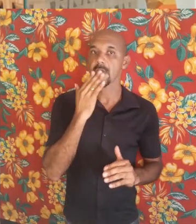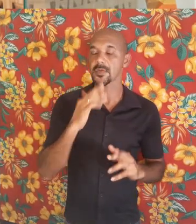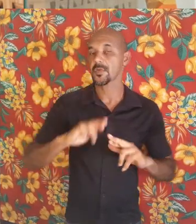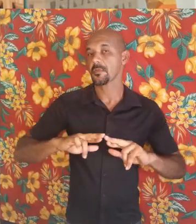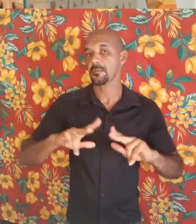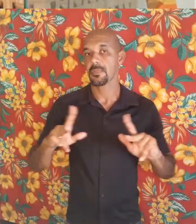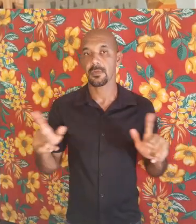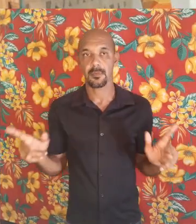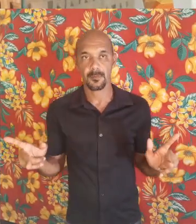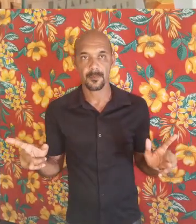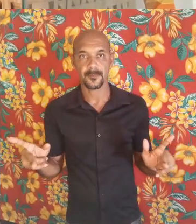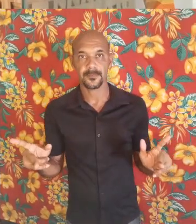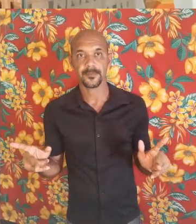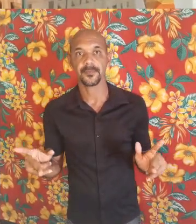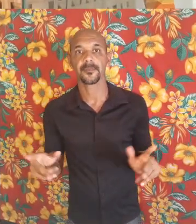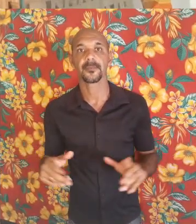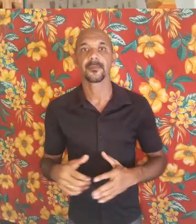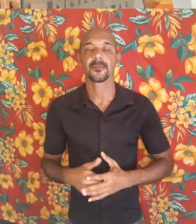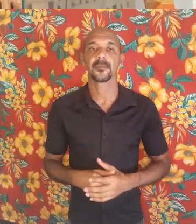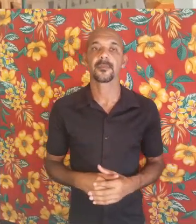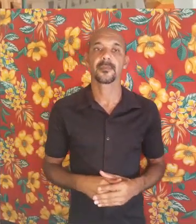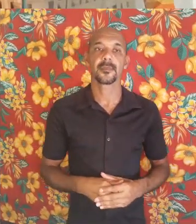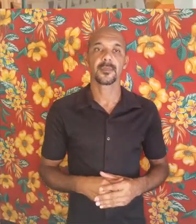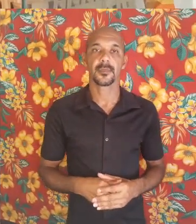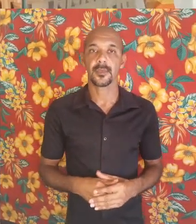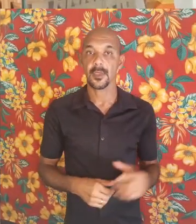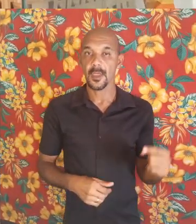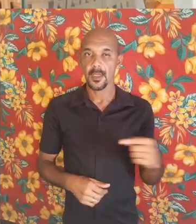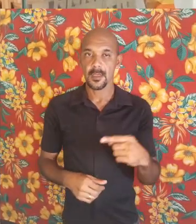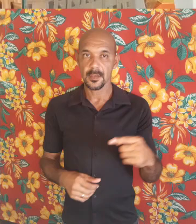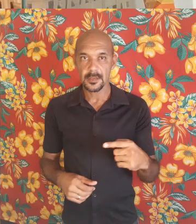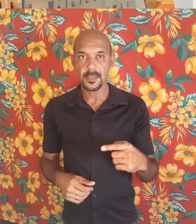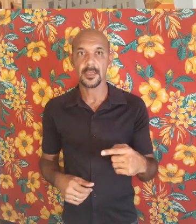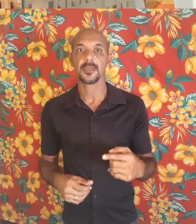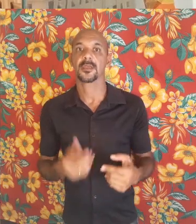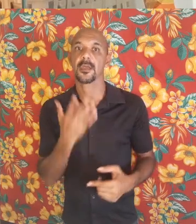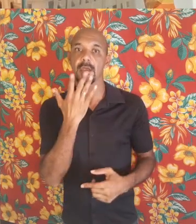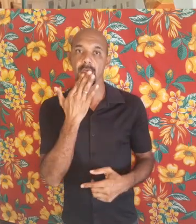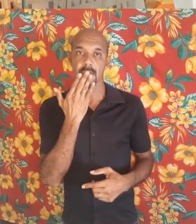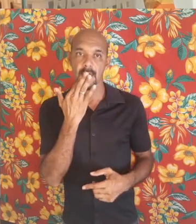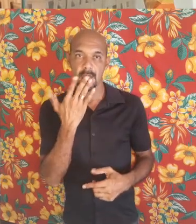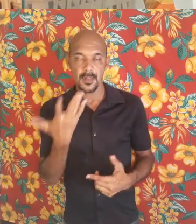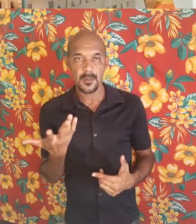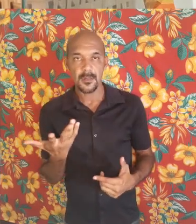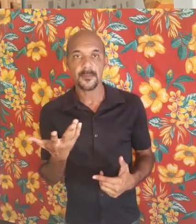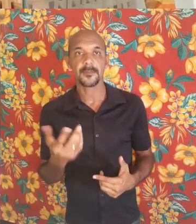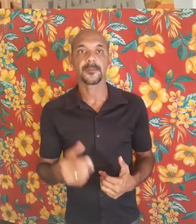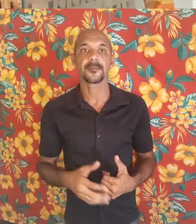quadro, no caso, for colorido, como esse que temos aqui,